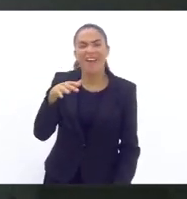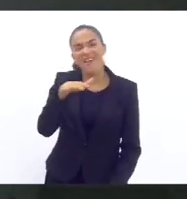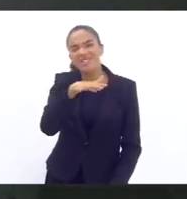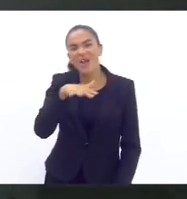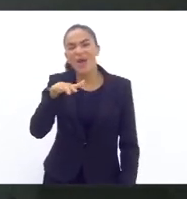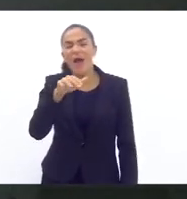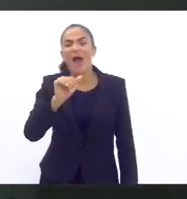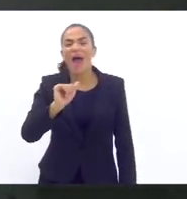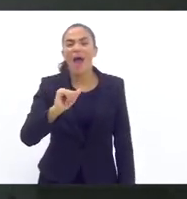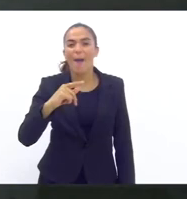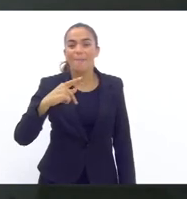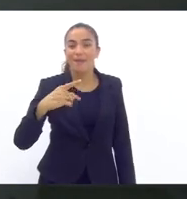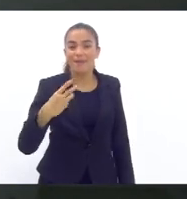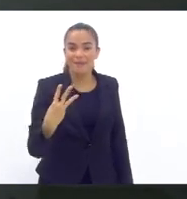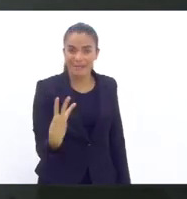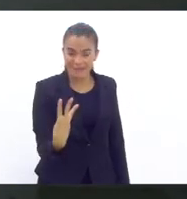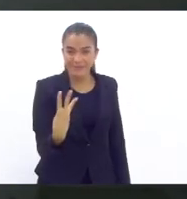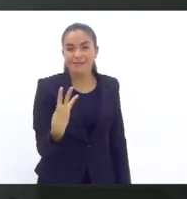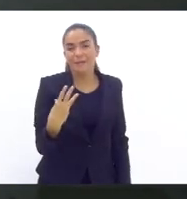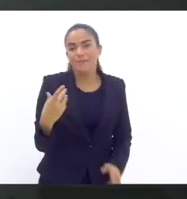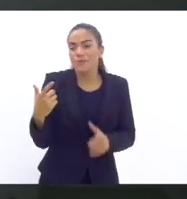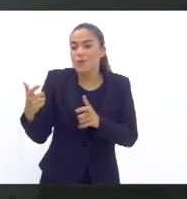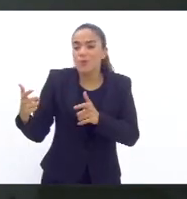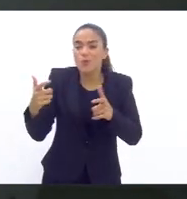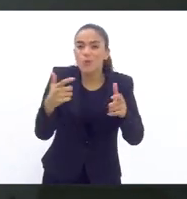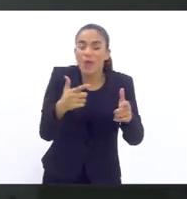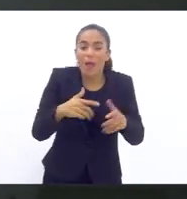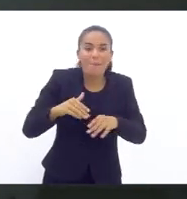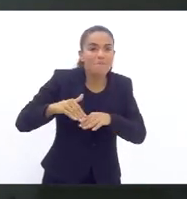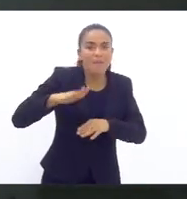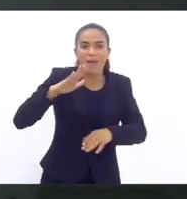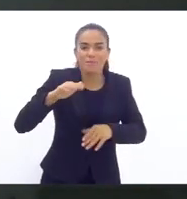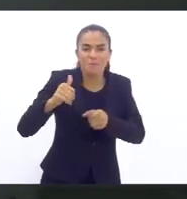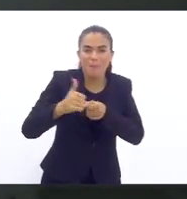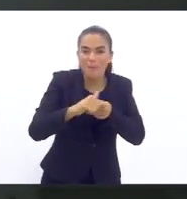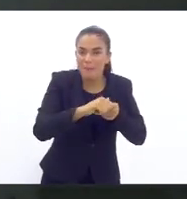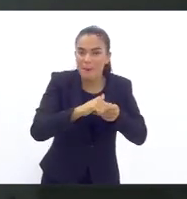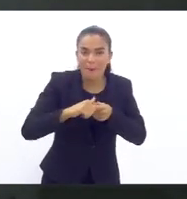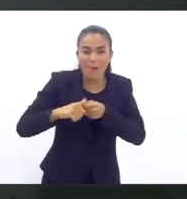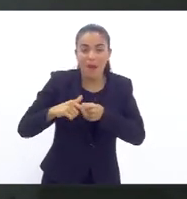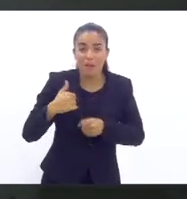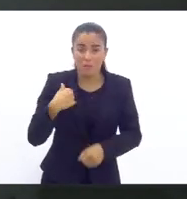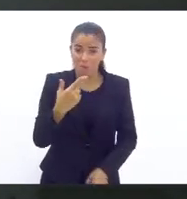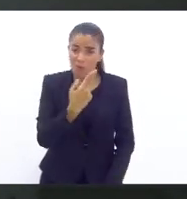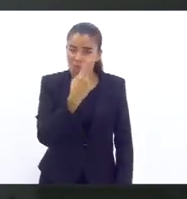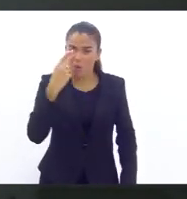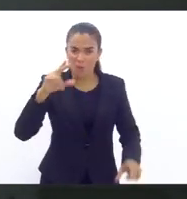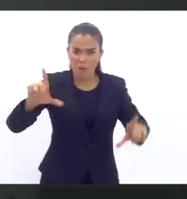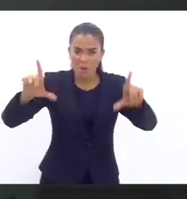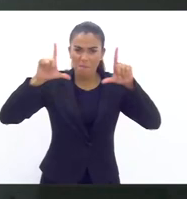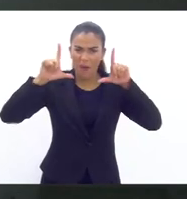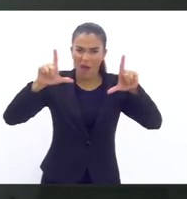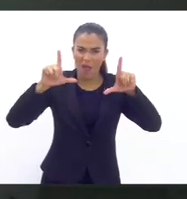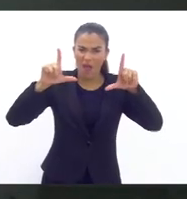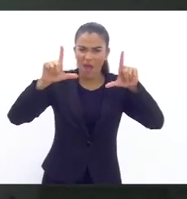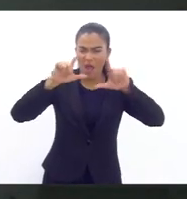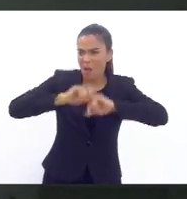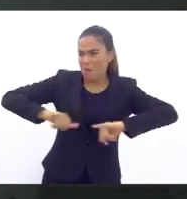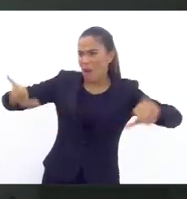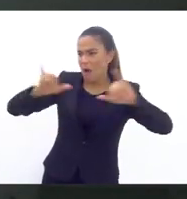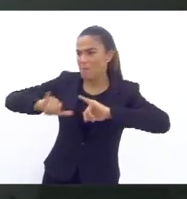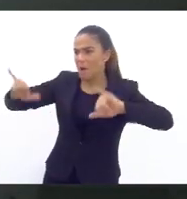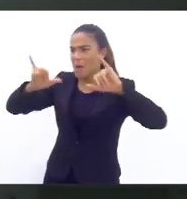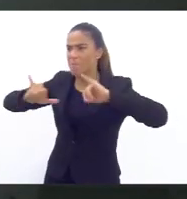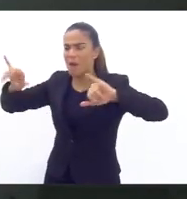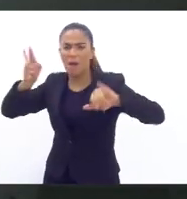primeiro de ap3 que é onde tem as grandes cenas de uso no outro dia meu nome vai estar com certeza nesses programas